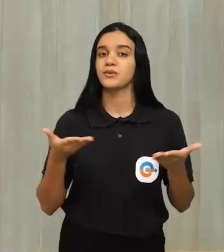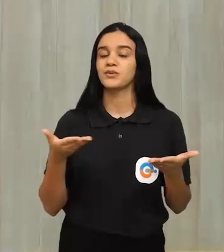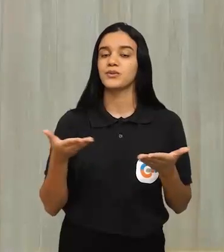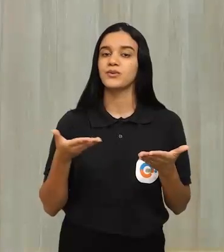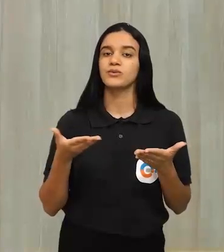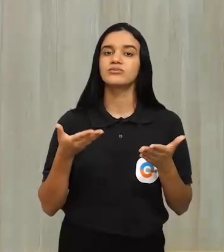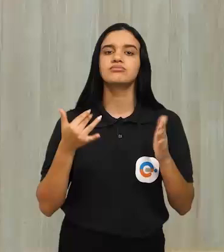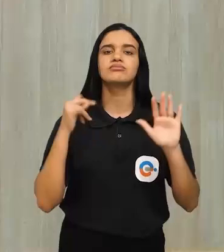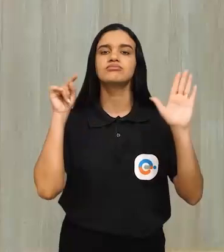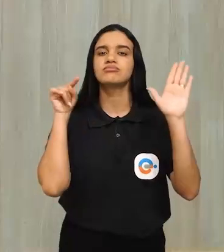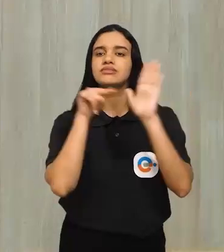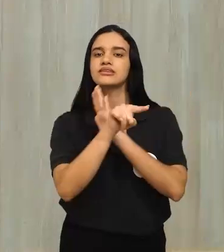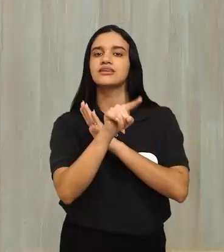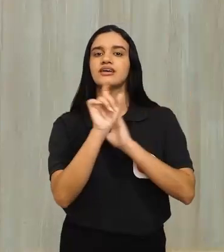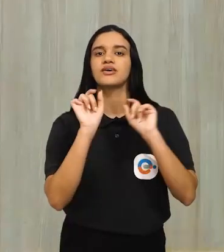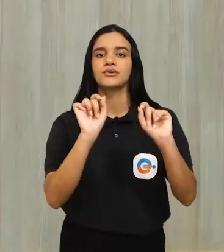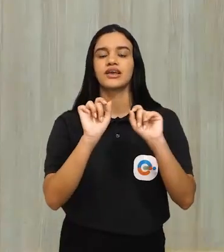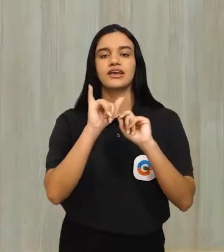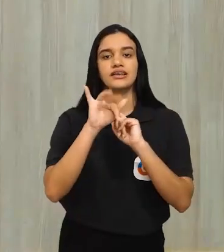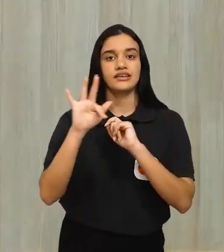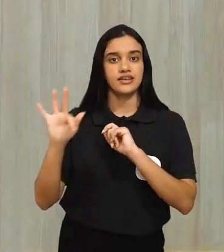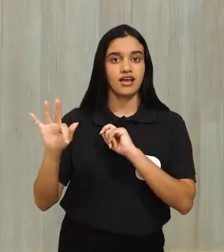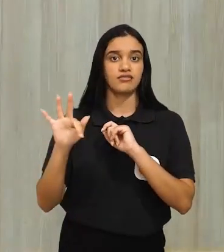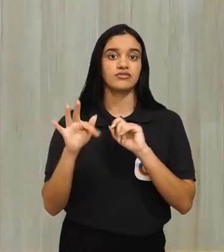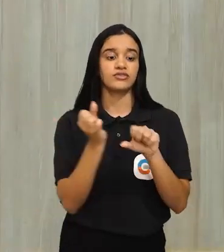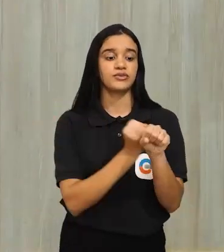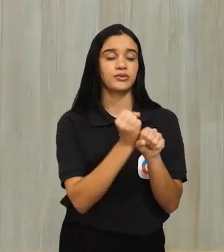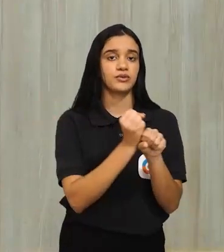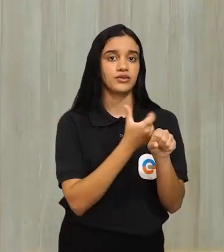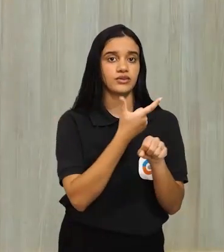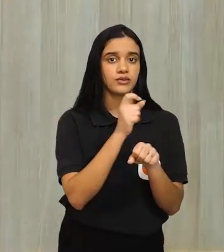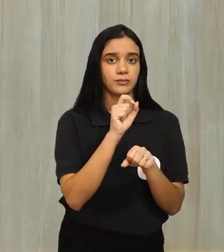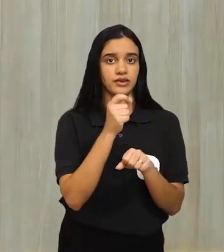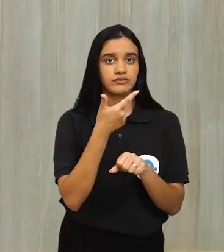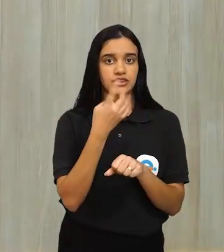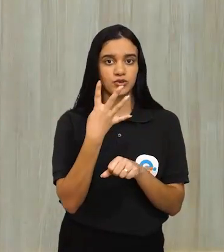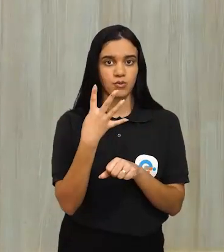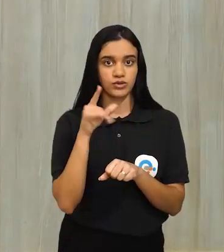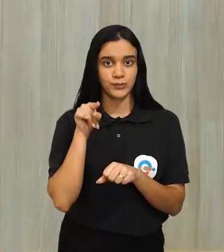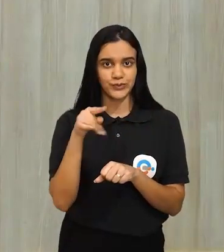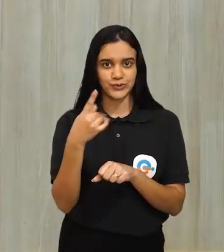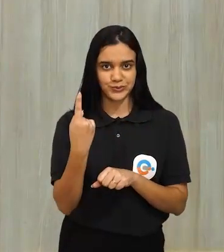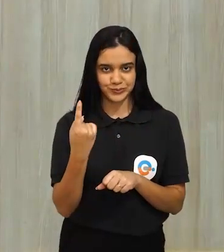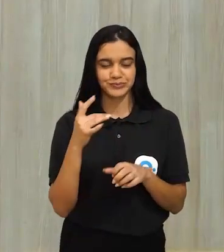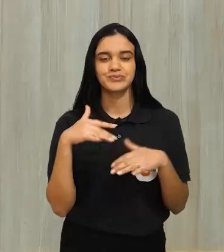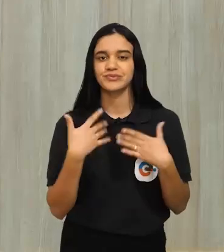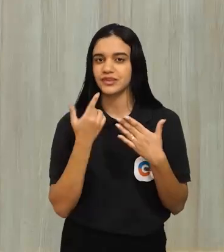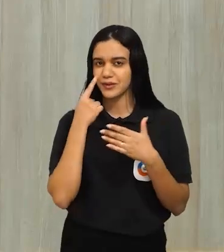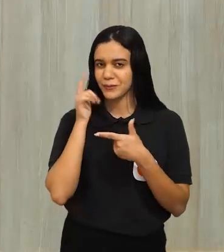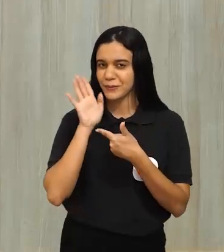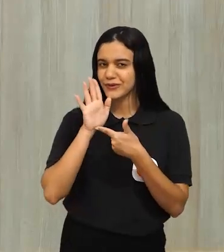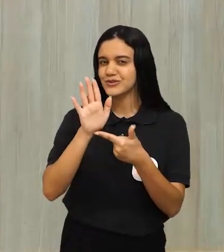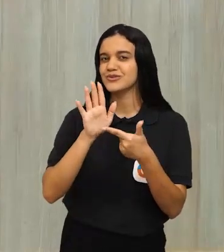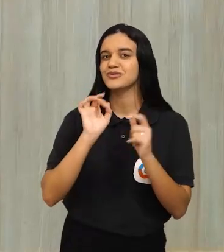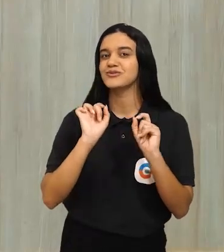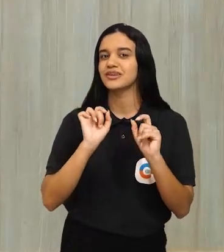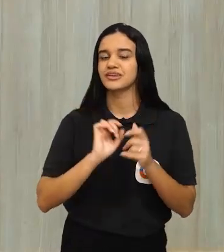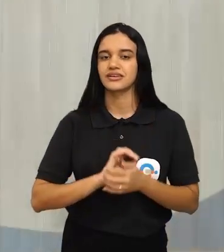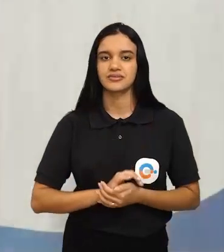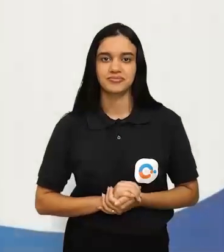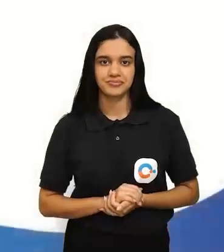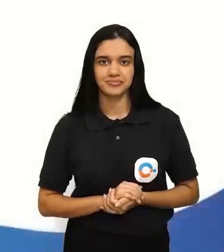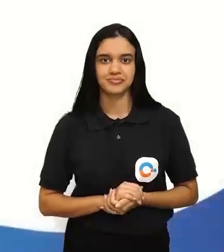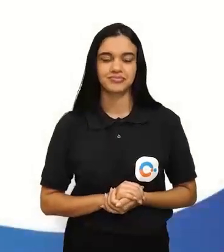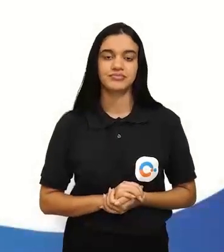hoje a nossa questão é do IF 2024.1 e traz o seguinte pra